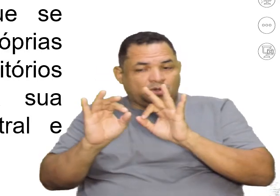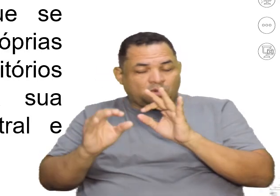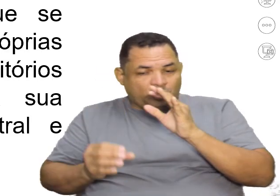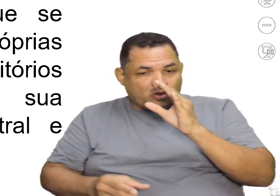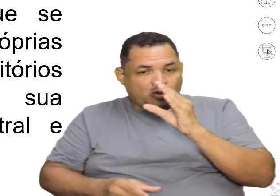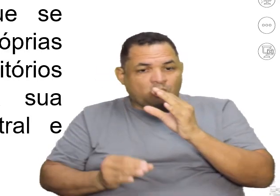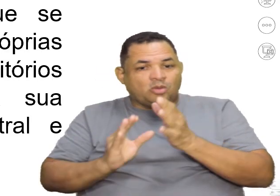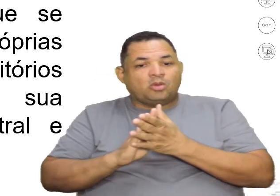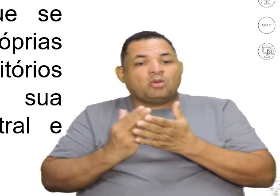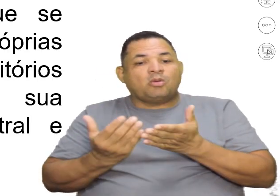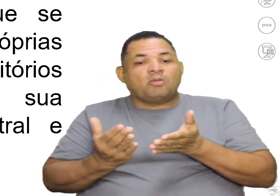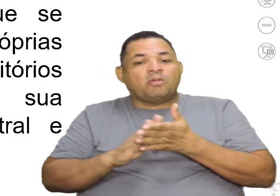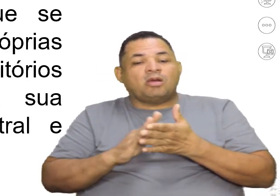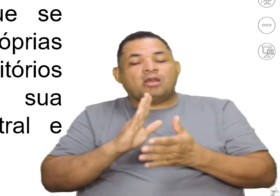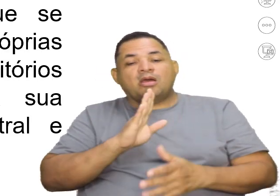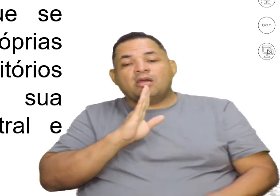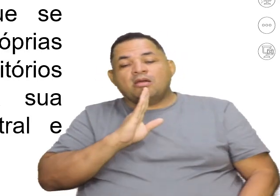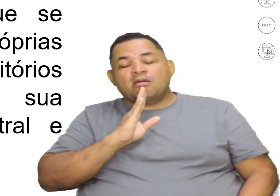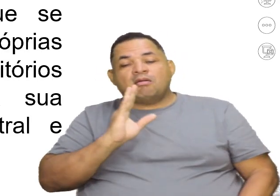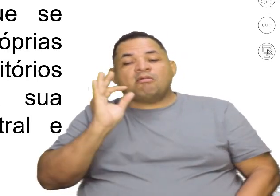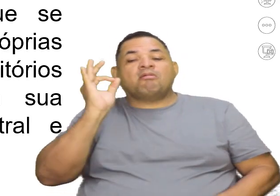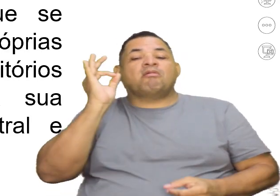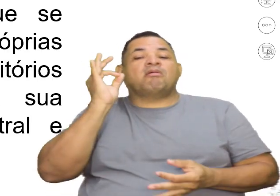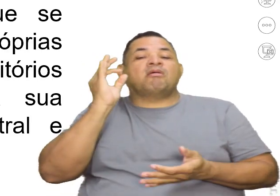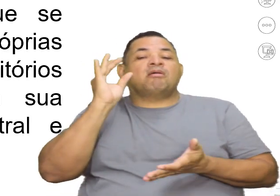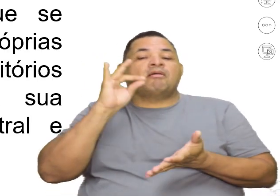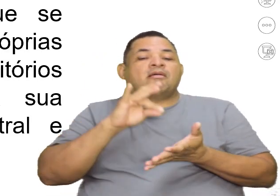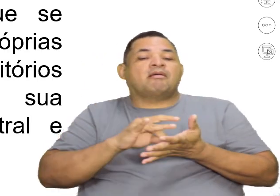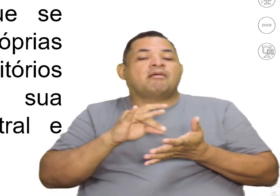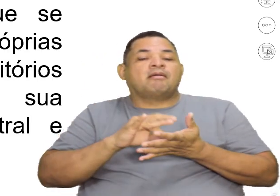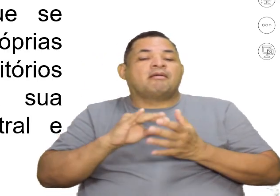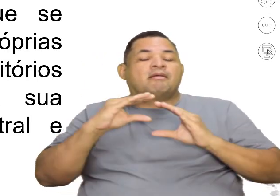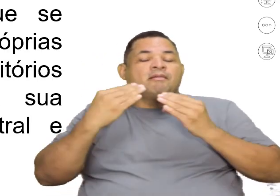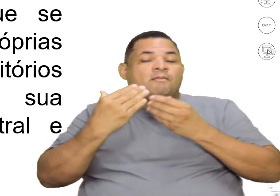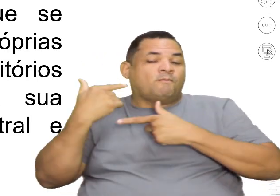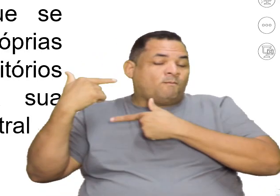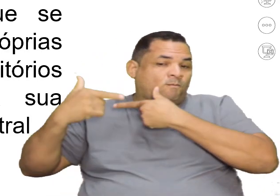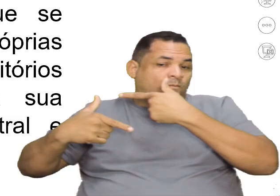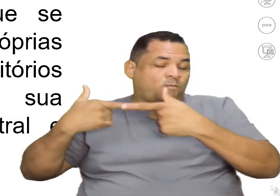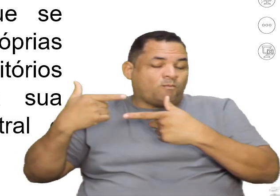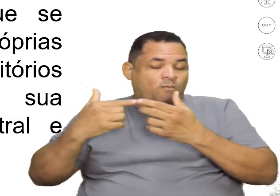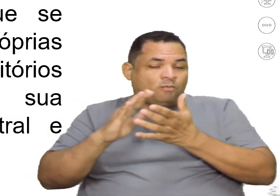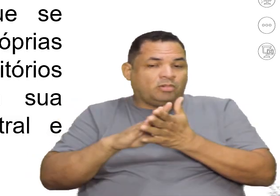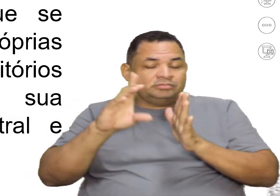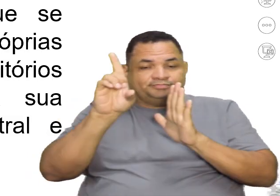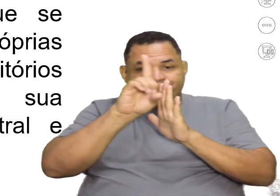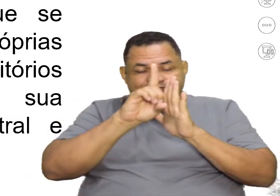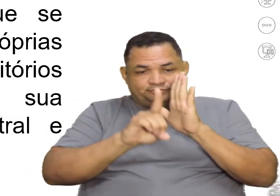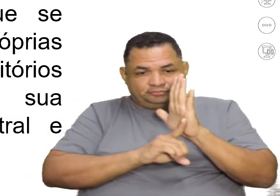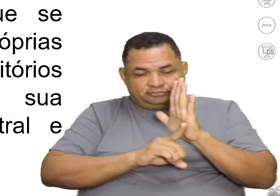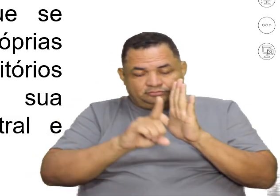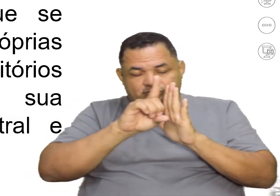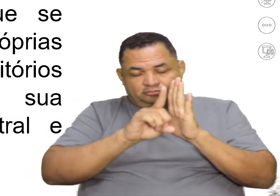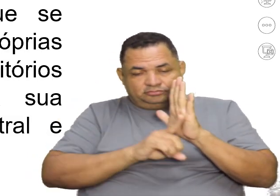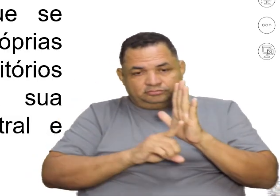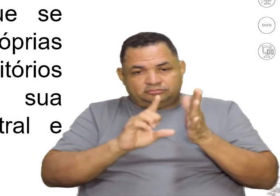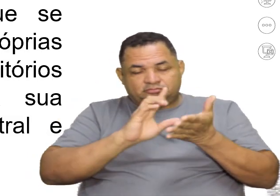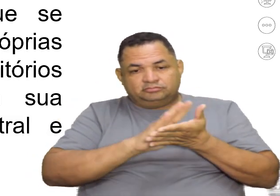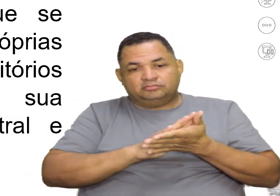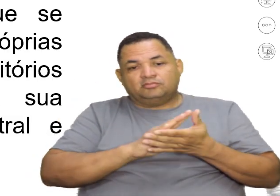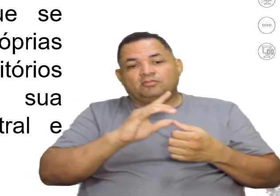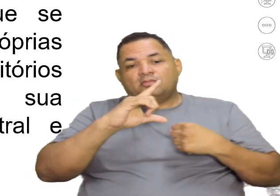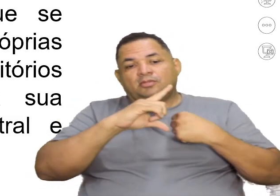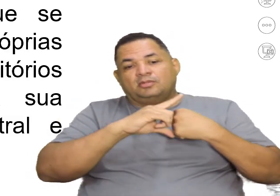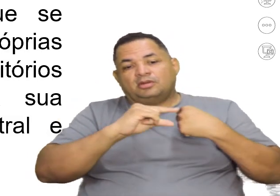para reconhecer, de fato, essas comunidades tradicionais. Neste decreto, né, do artigo